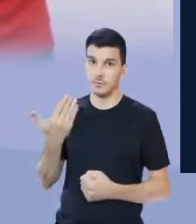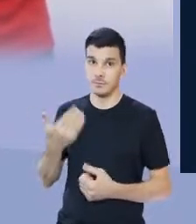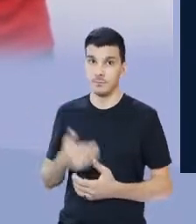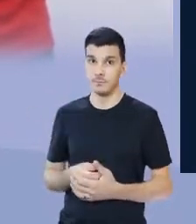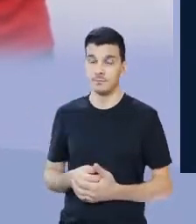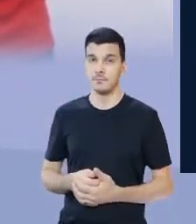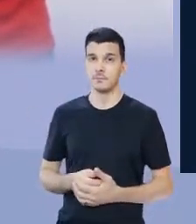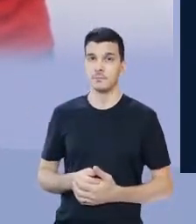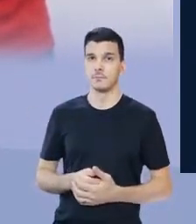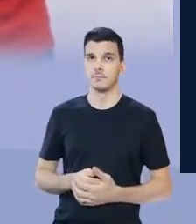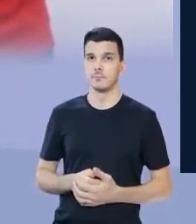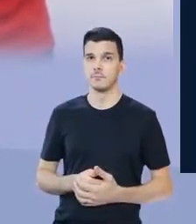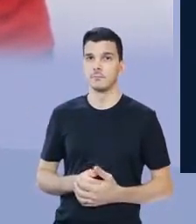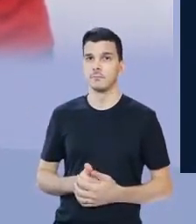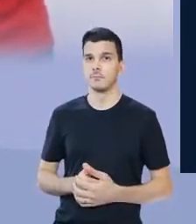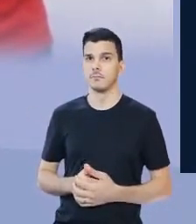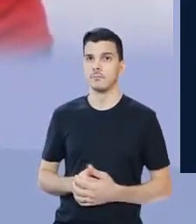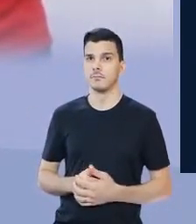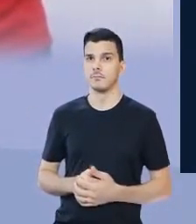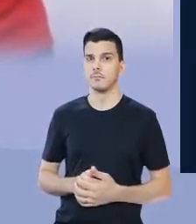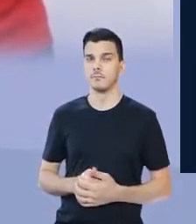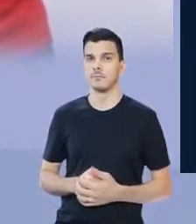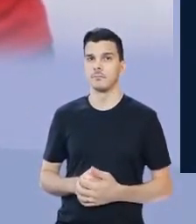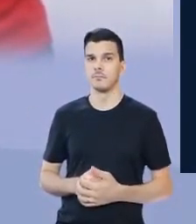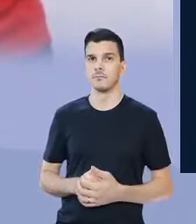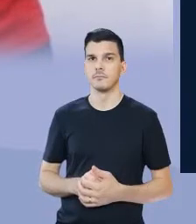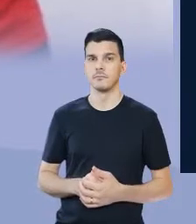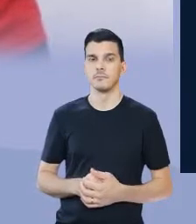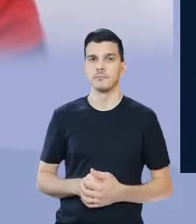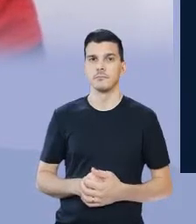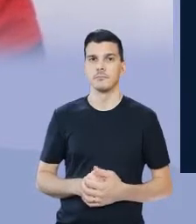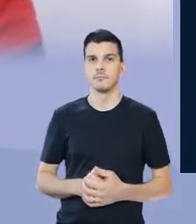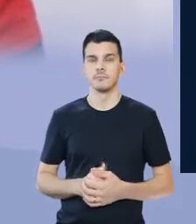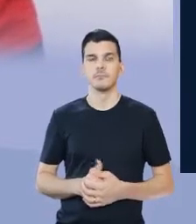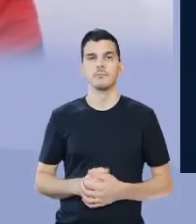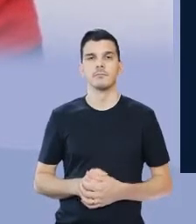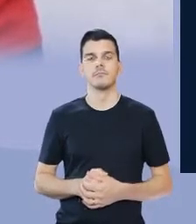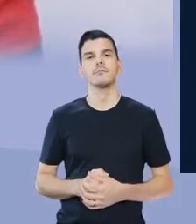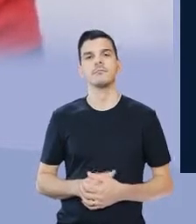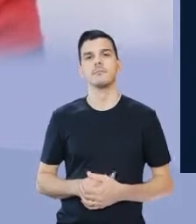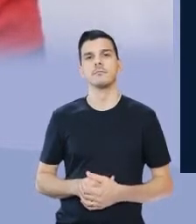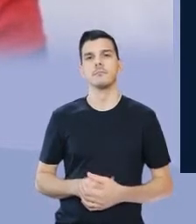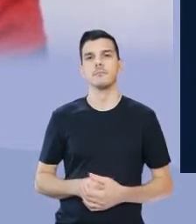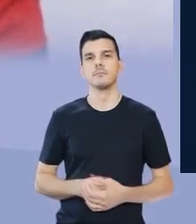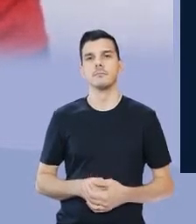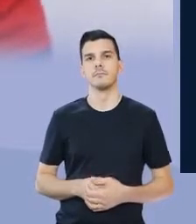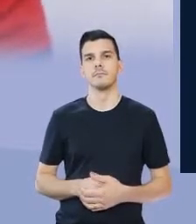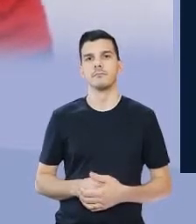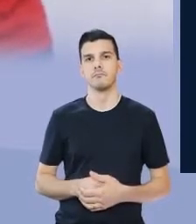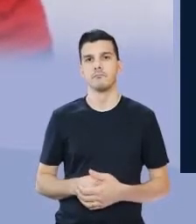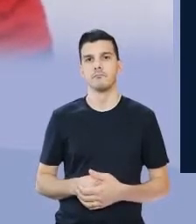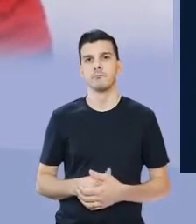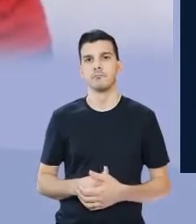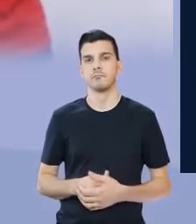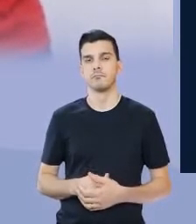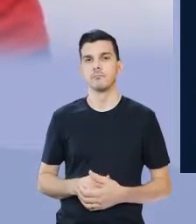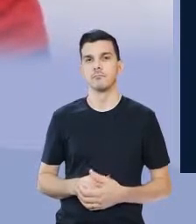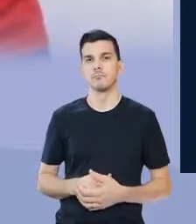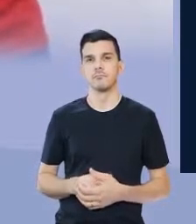vezes. Né? Come back, retornar. She went there and came back in an hour. Ela foi lá e retornou em uma